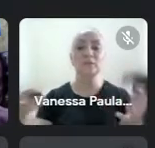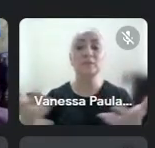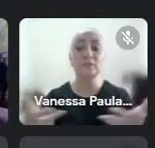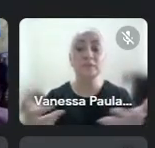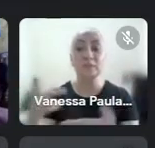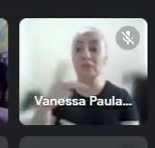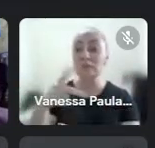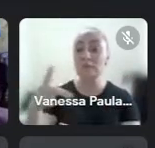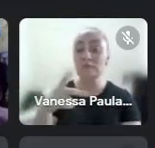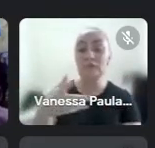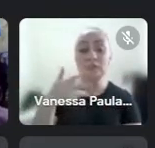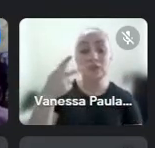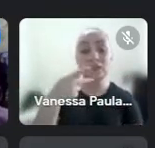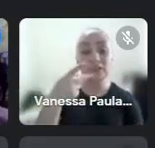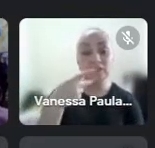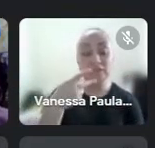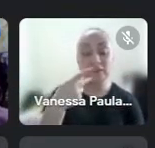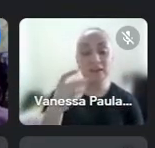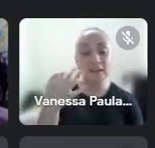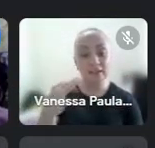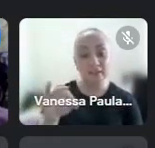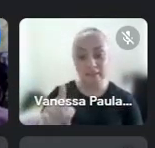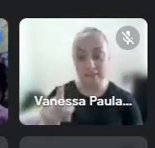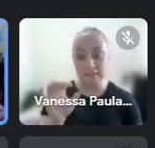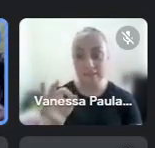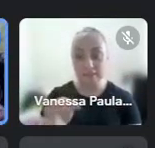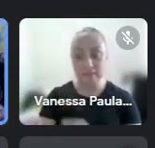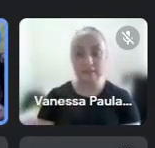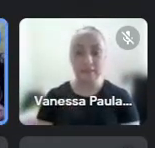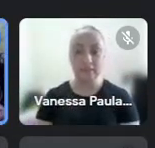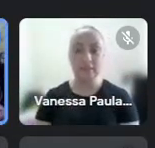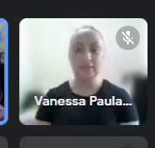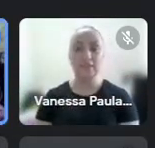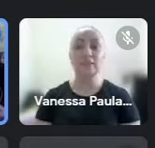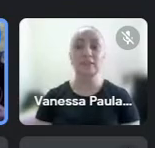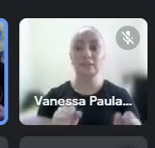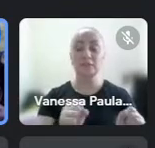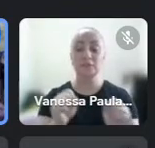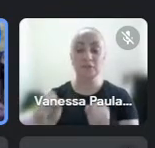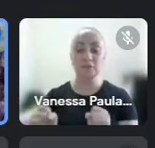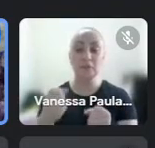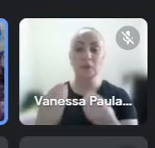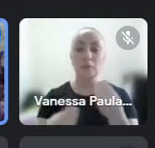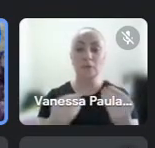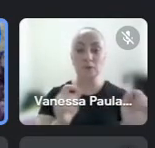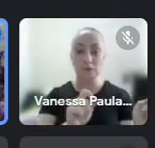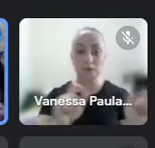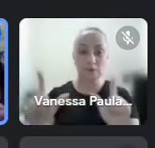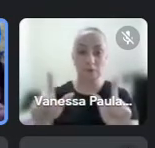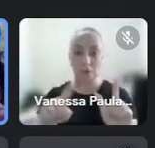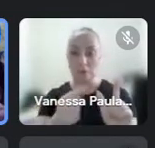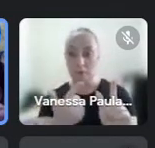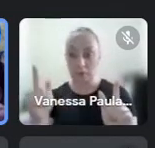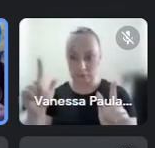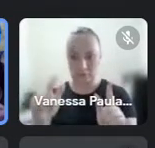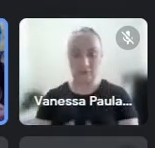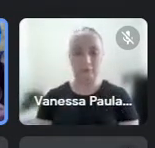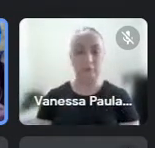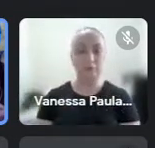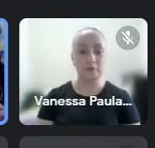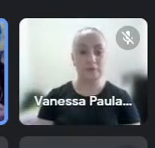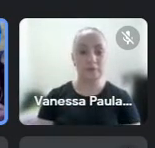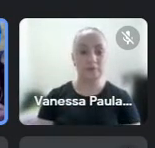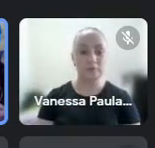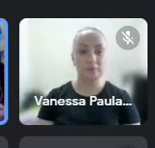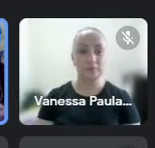tá? Próximo. Tá certo, ótimo. Então já pode ir para o próxima página.